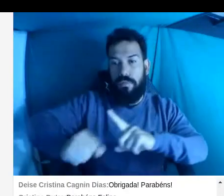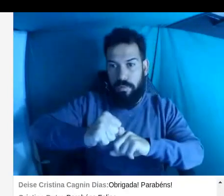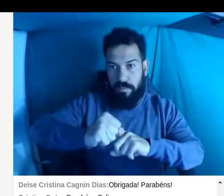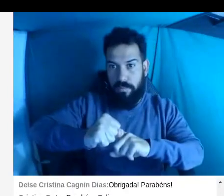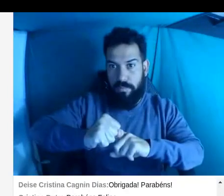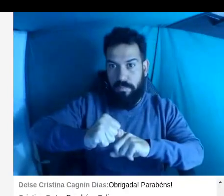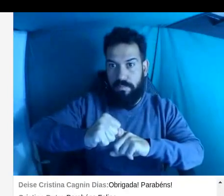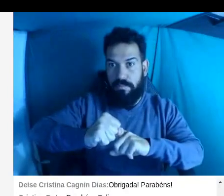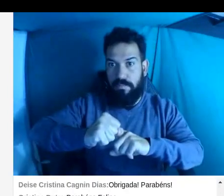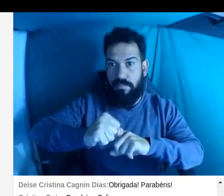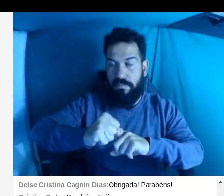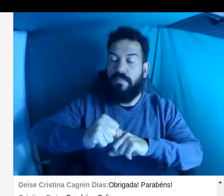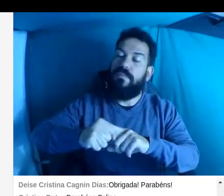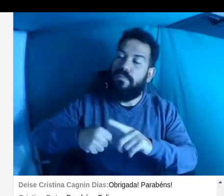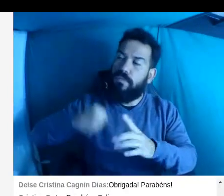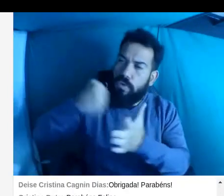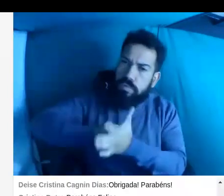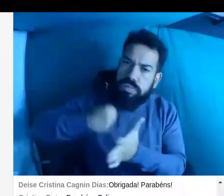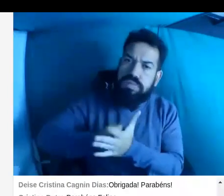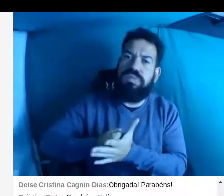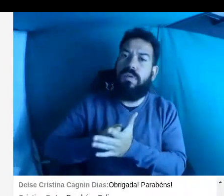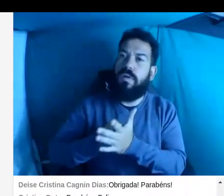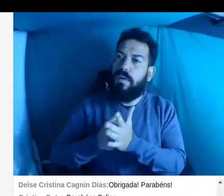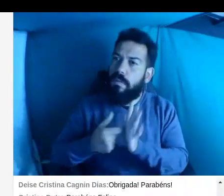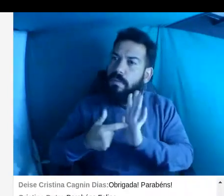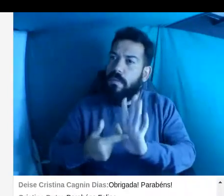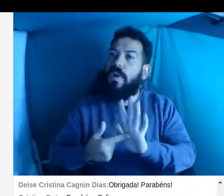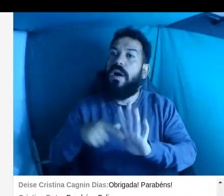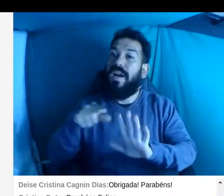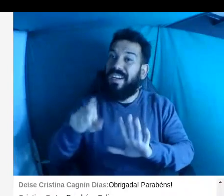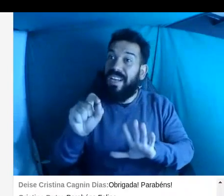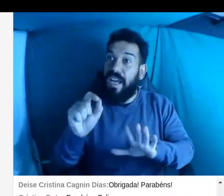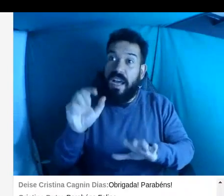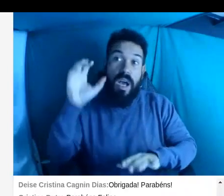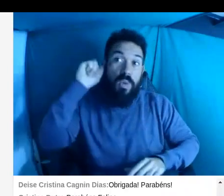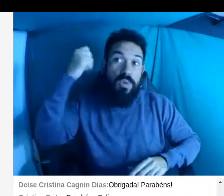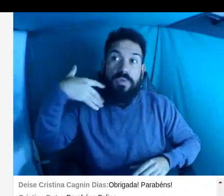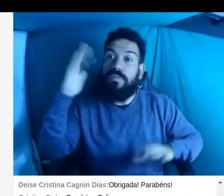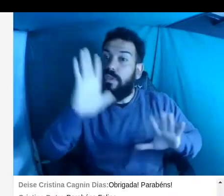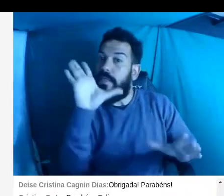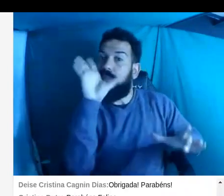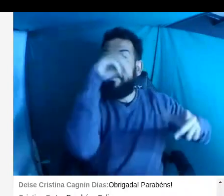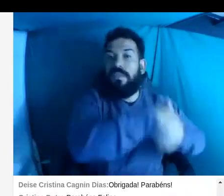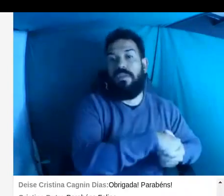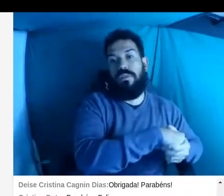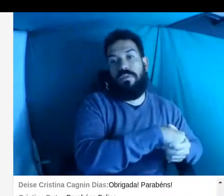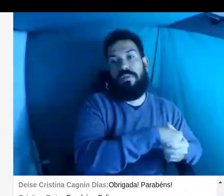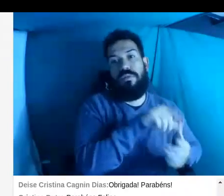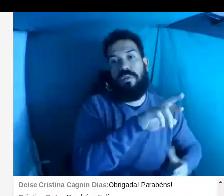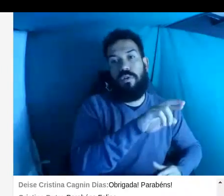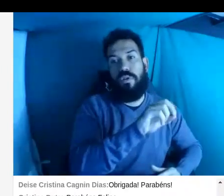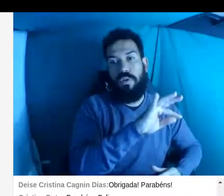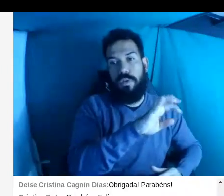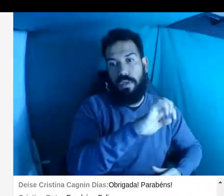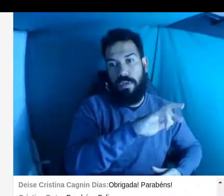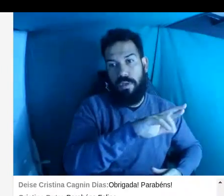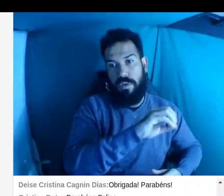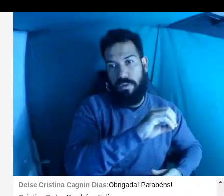batalhar para que a audiodescrição seja interiorizada. O que eu quero dizer com isso? Que não